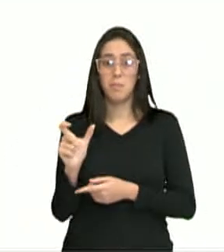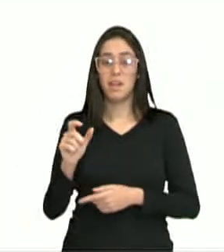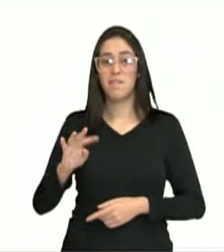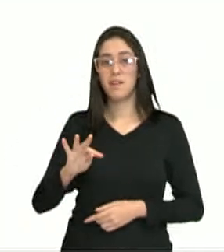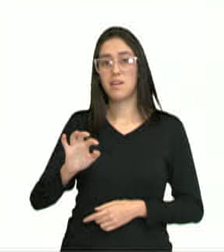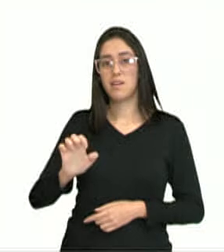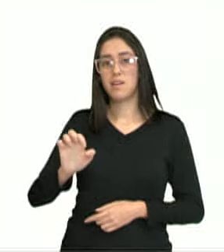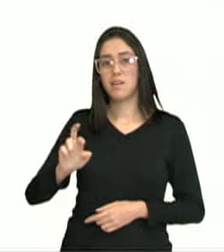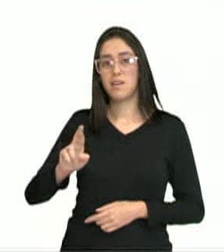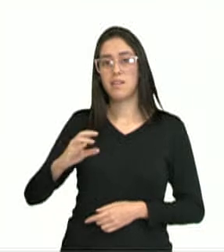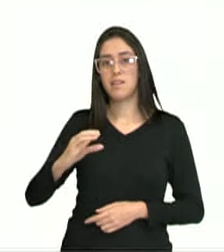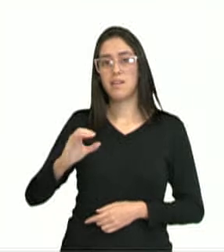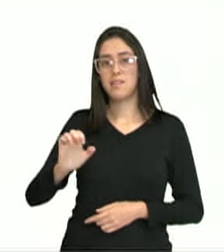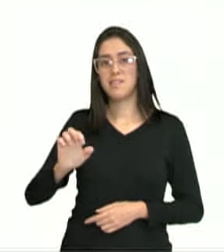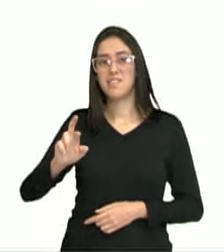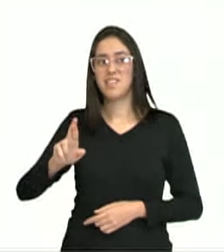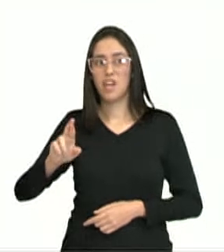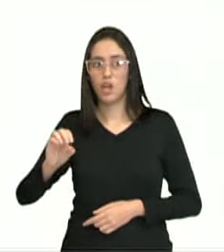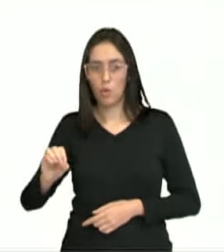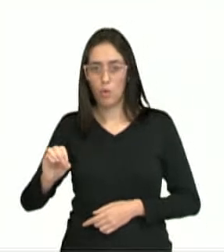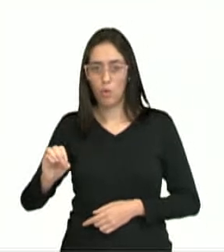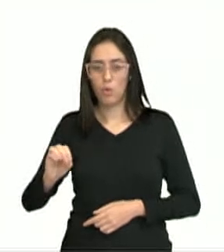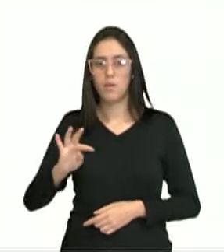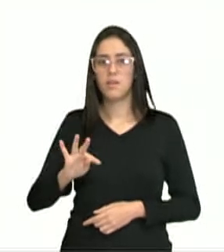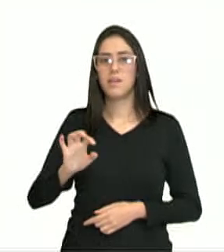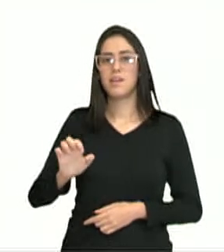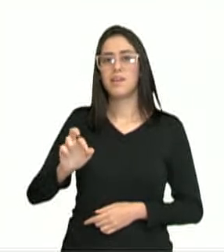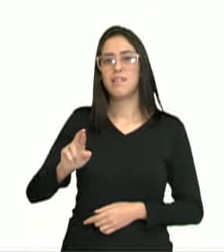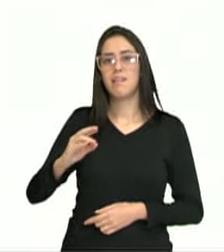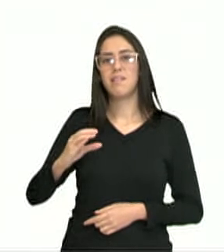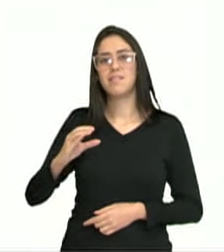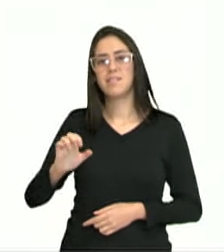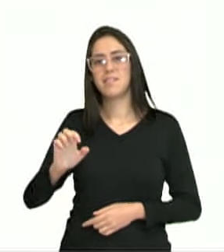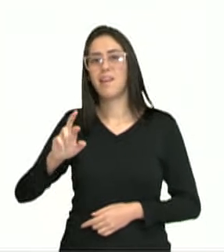terceiro e terceira, tá?